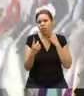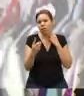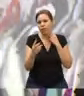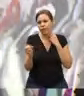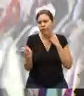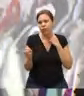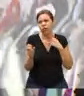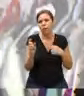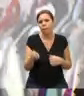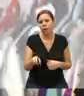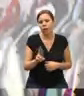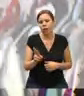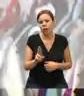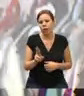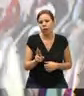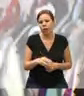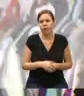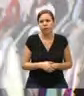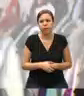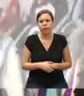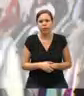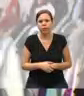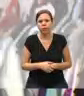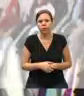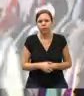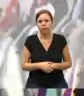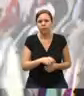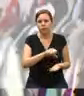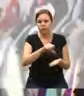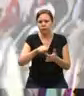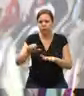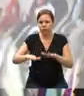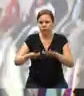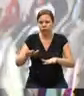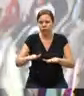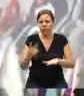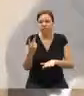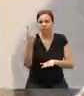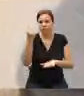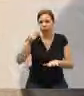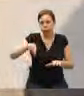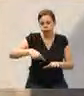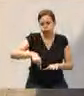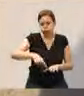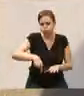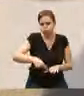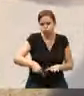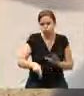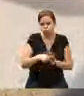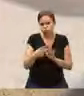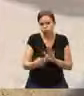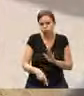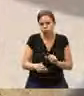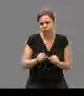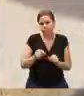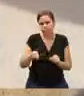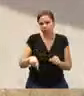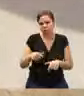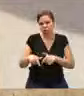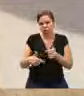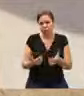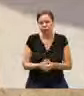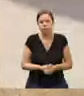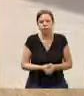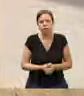120 mil reais, dependendo da região. Esses valores de furação de poço a gente faz exclusivamente desse tipo de